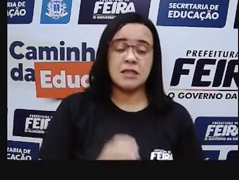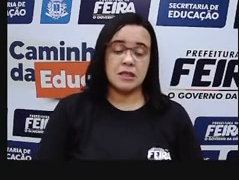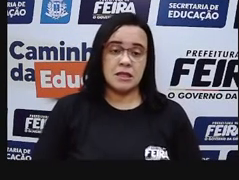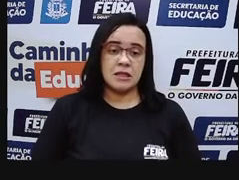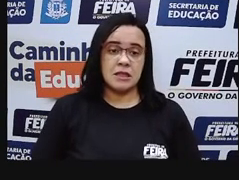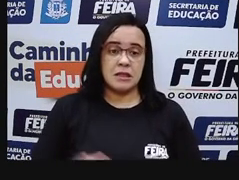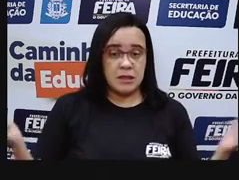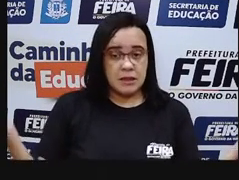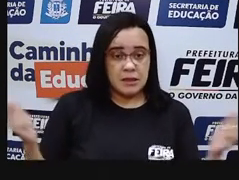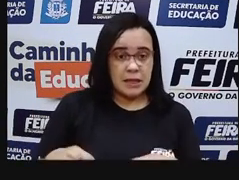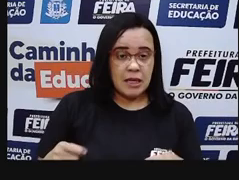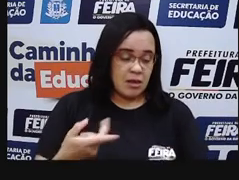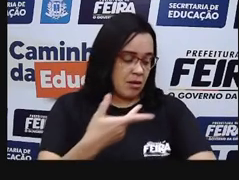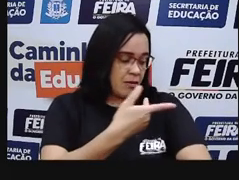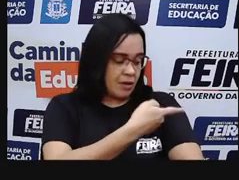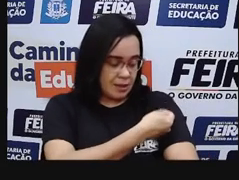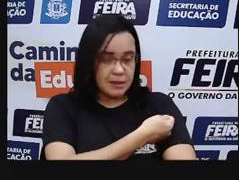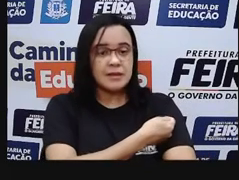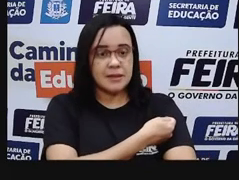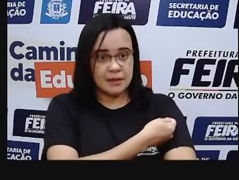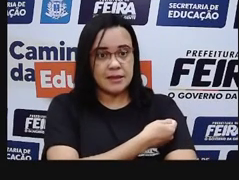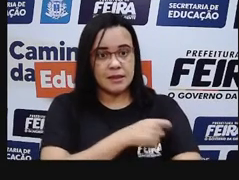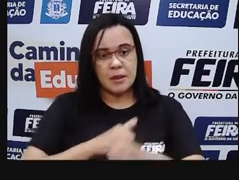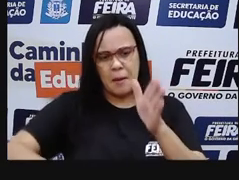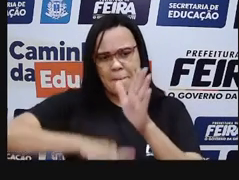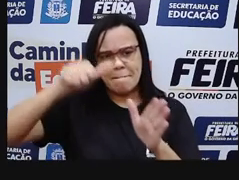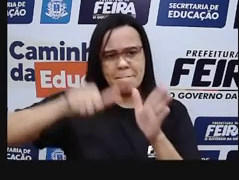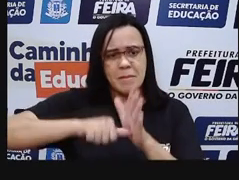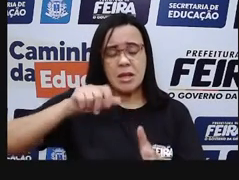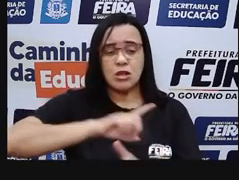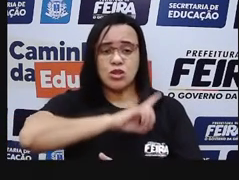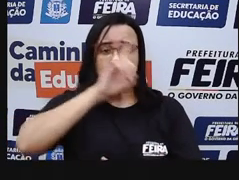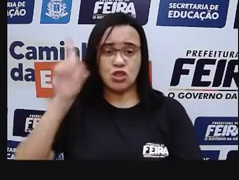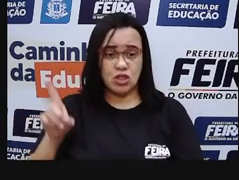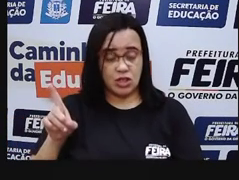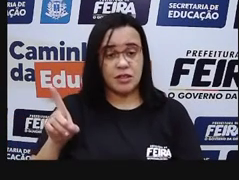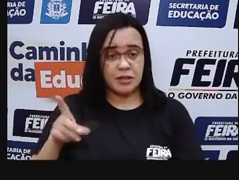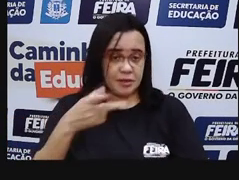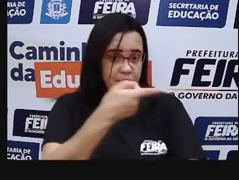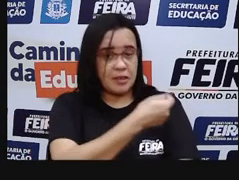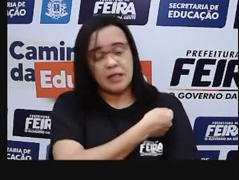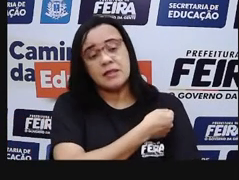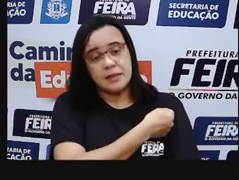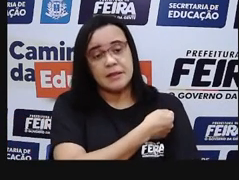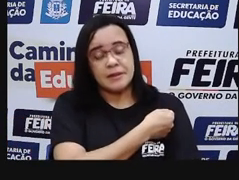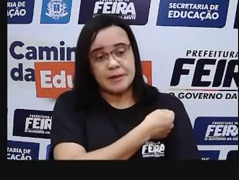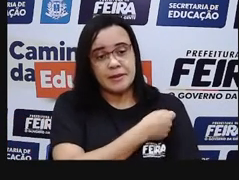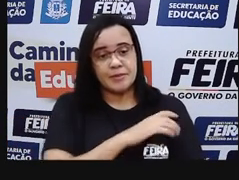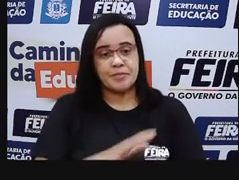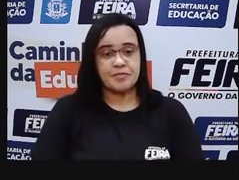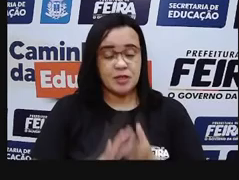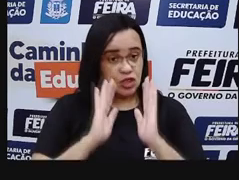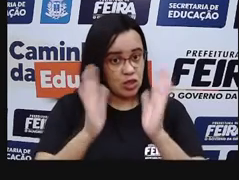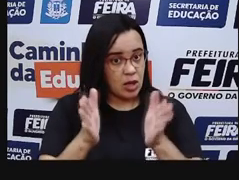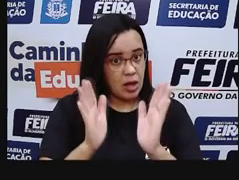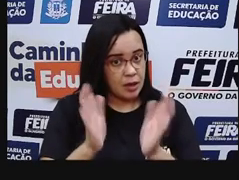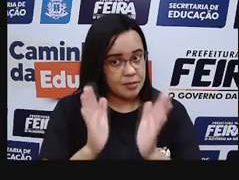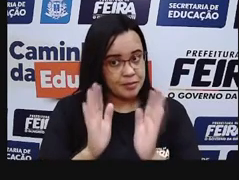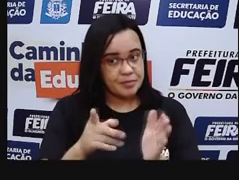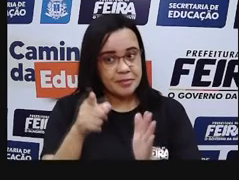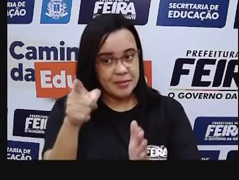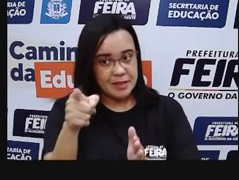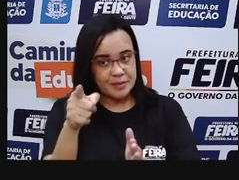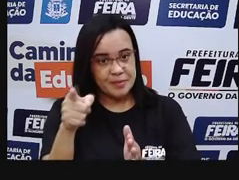é toma vacina uma primeiro dia de vacina dia dar como tá aqui nesse gato o